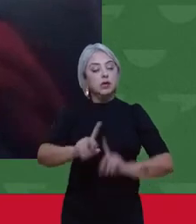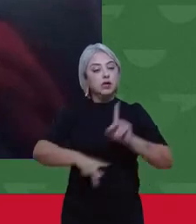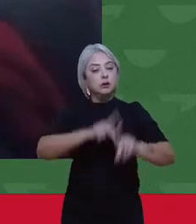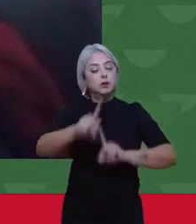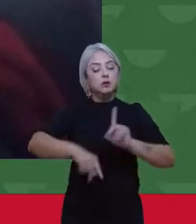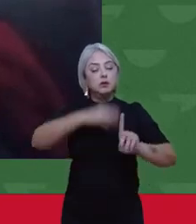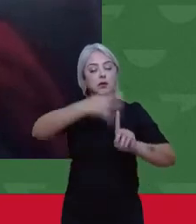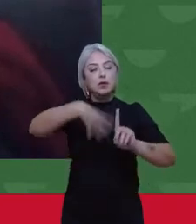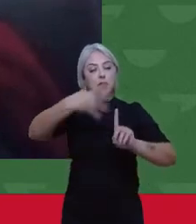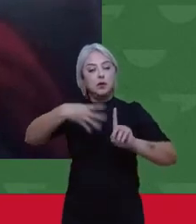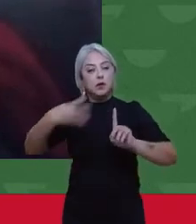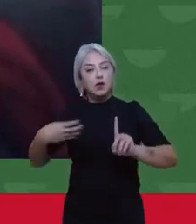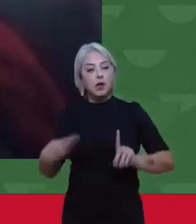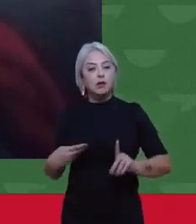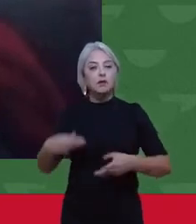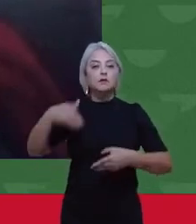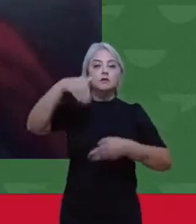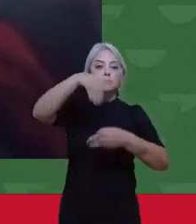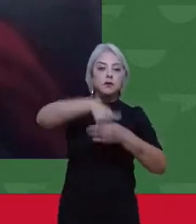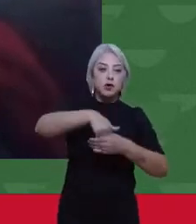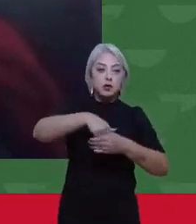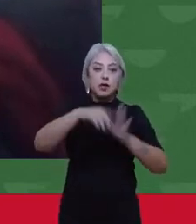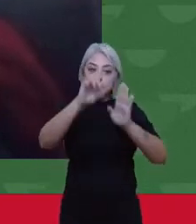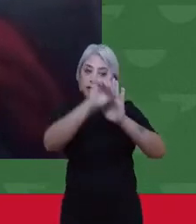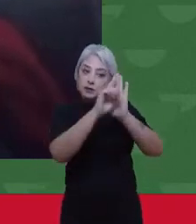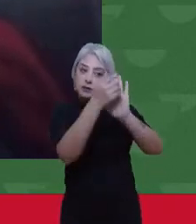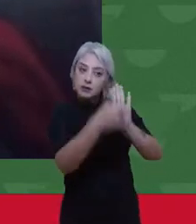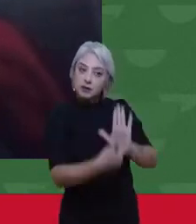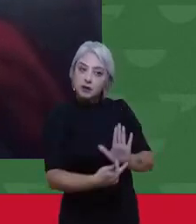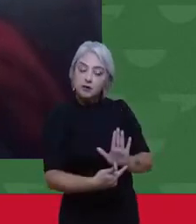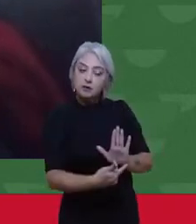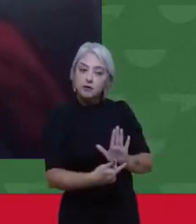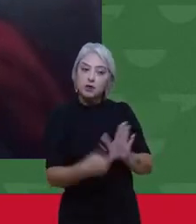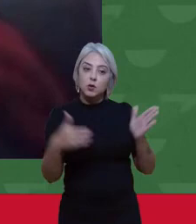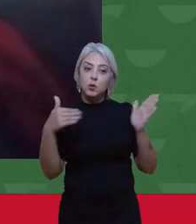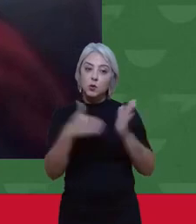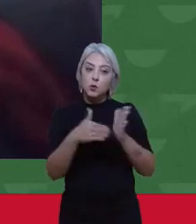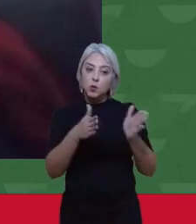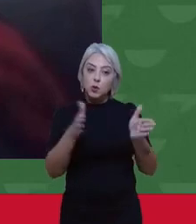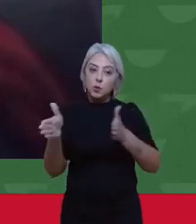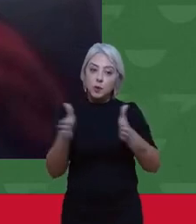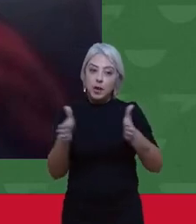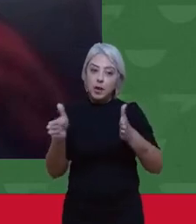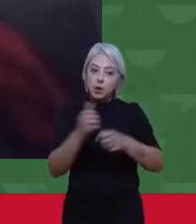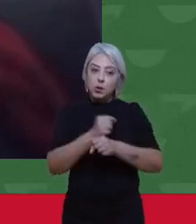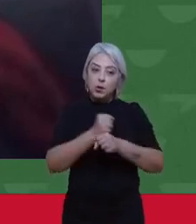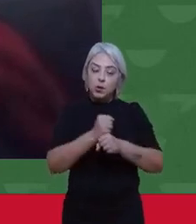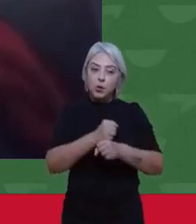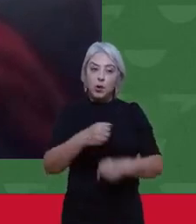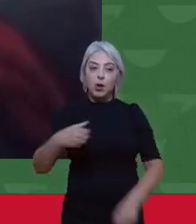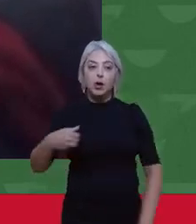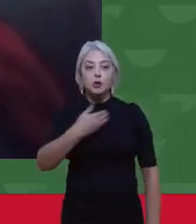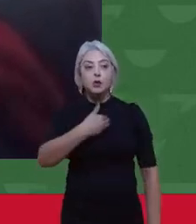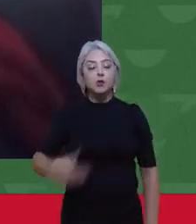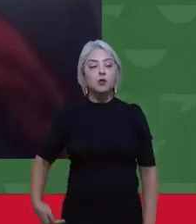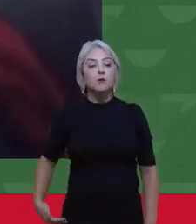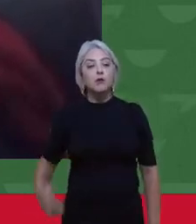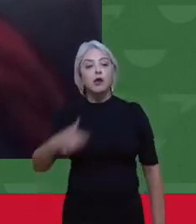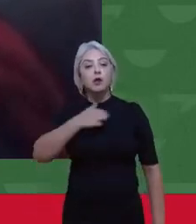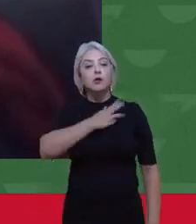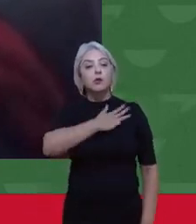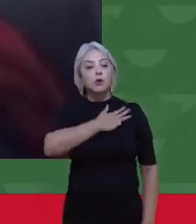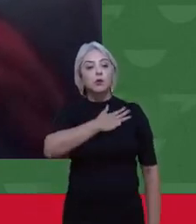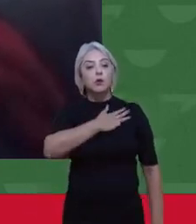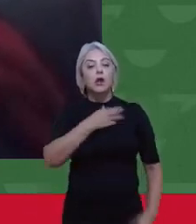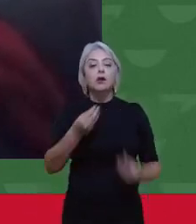LGBTI, foi definido no último período, no último ano do governo Lula e implementado